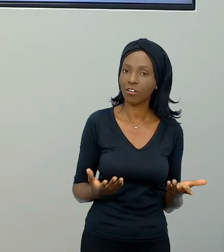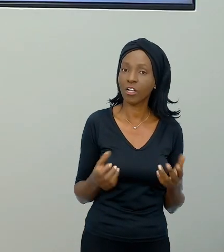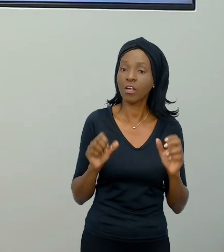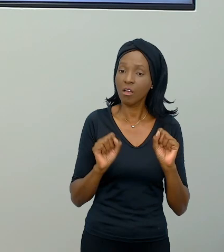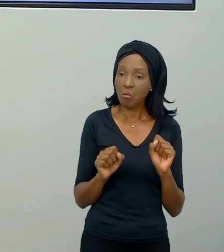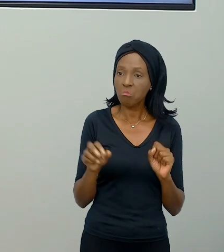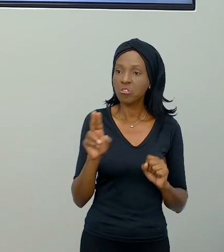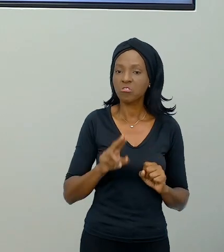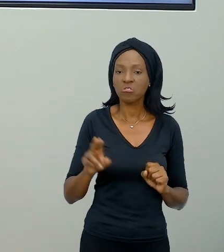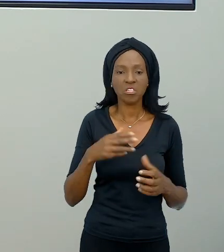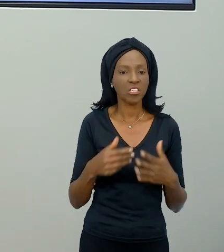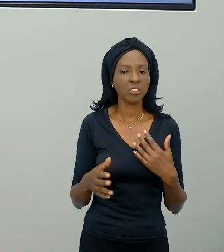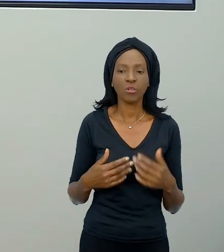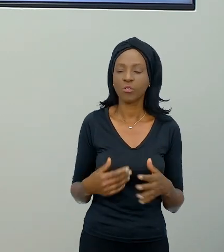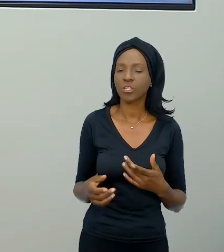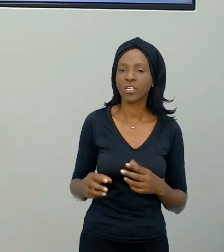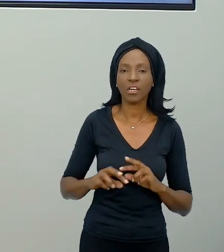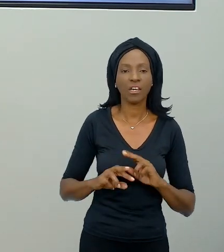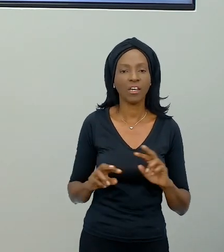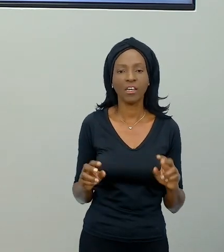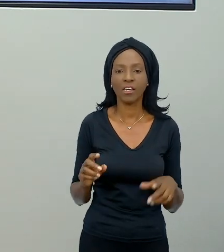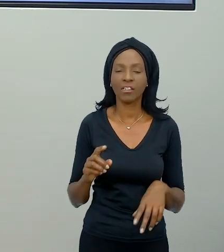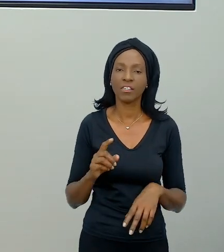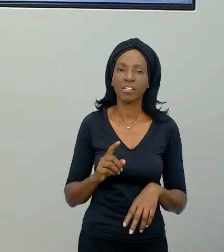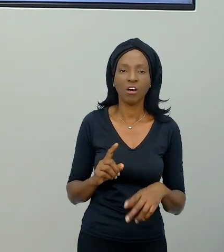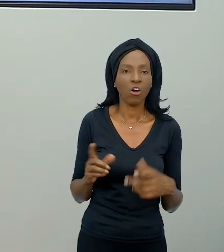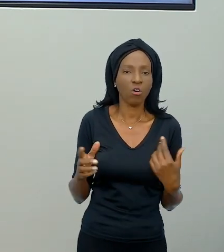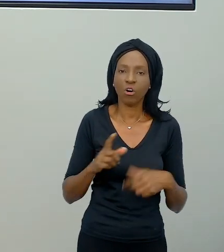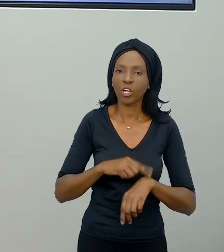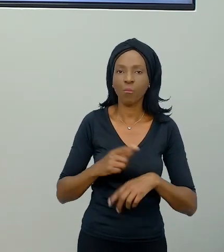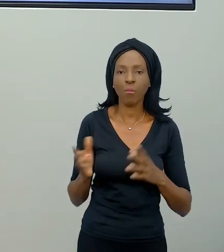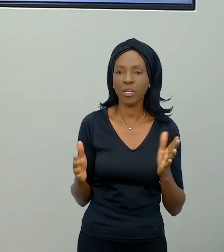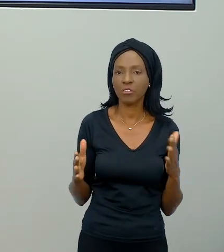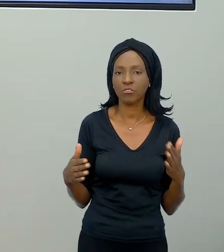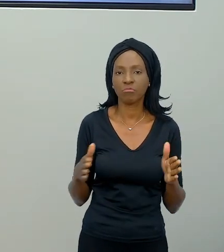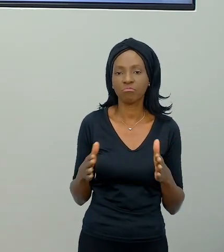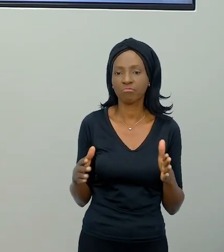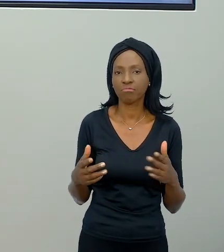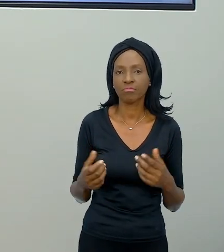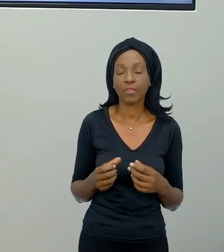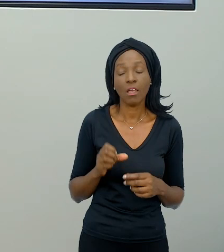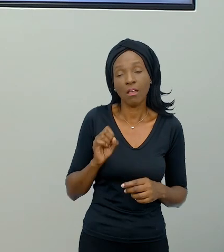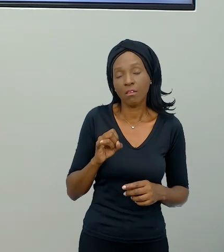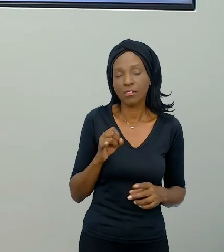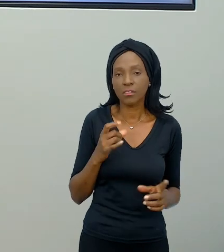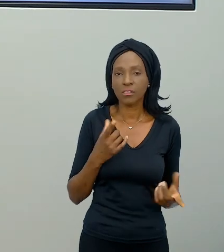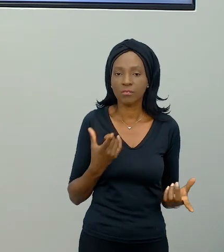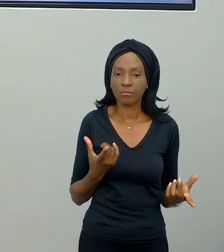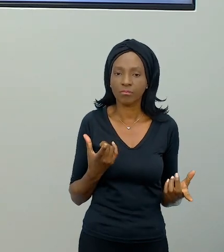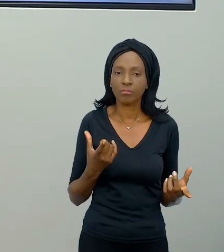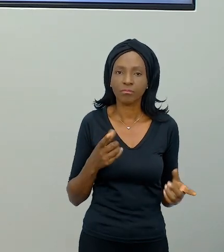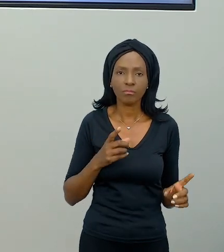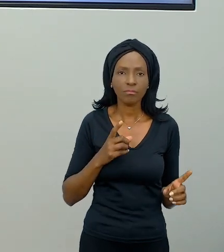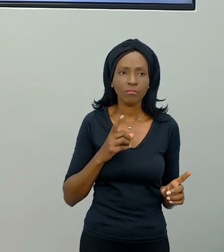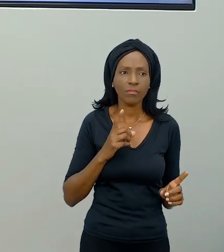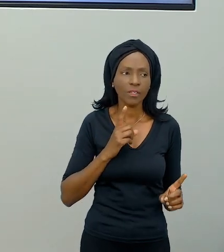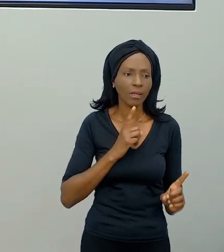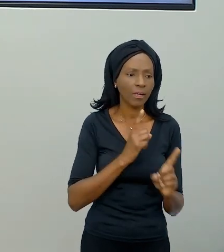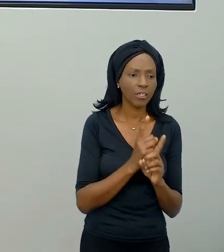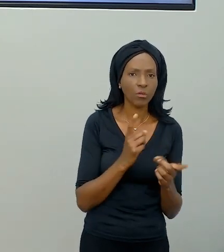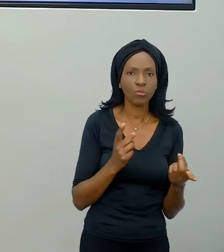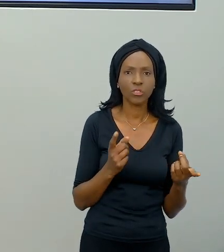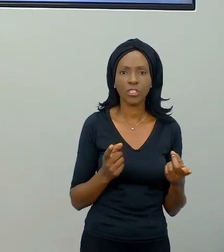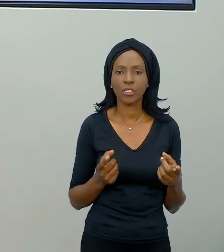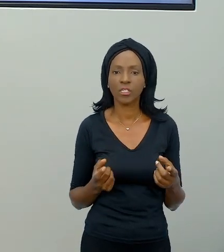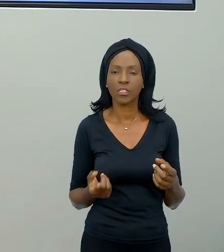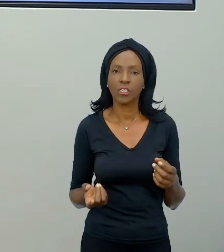disciplina, né? Exatamente. Então, conforme aparece lá, a gente está falando aqui de alguns aspectos de retomada da